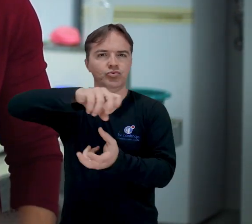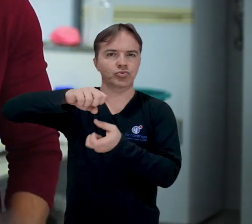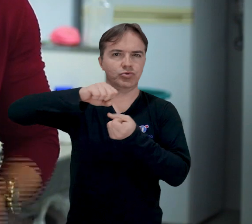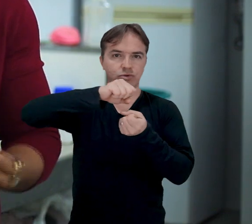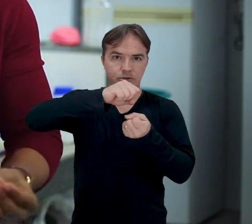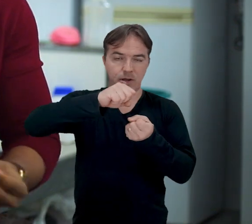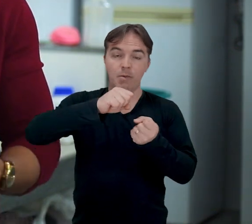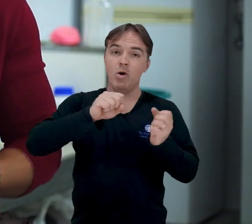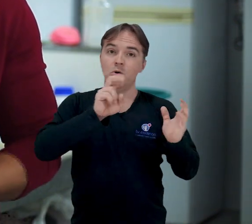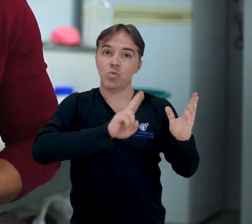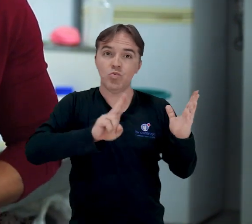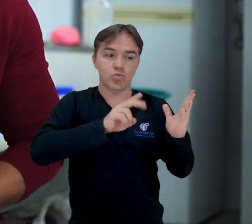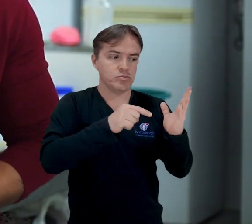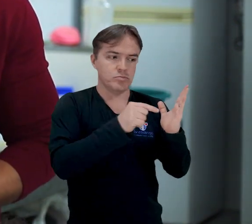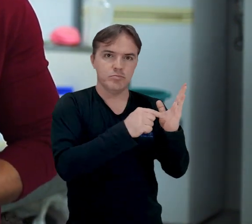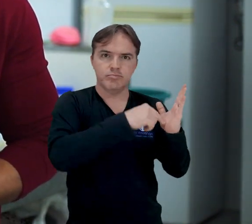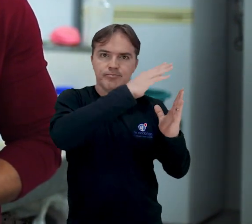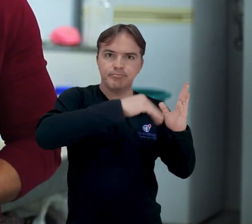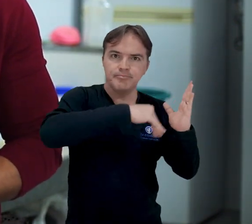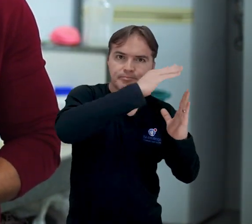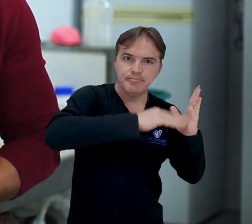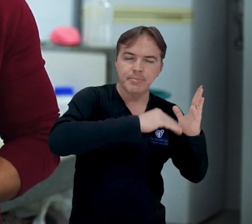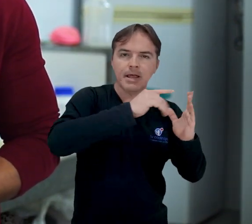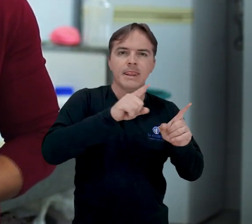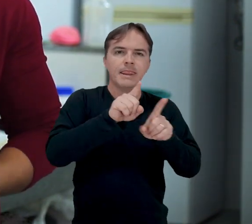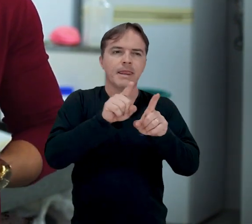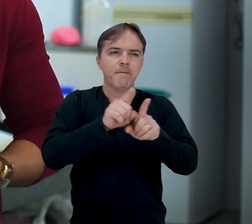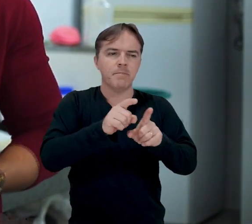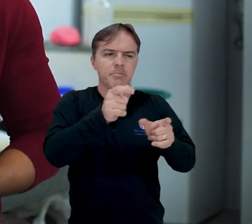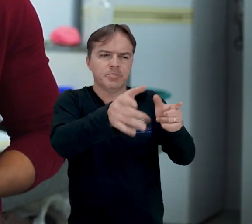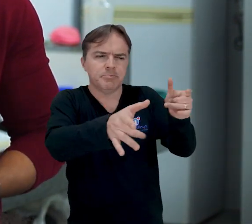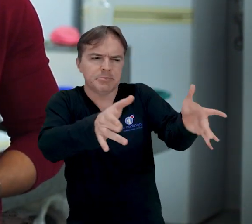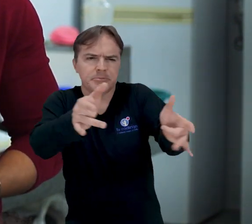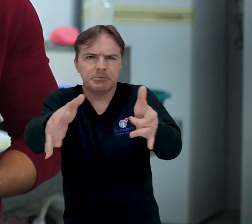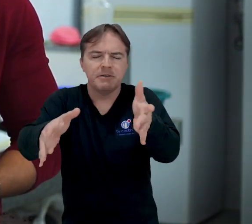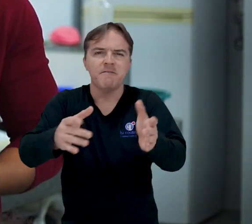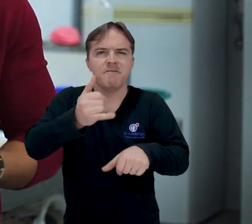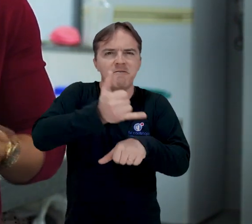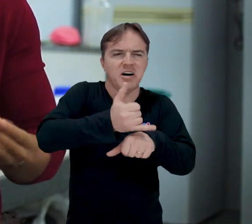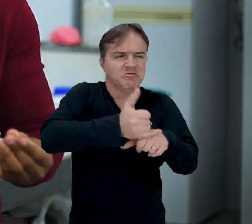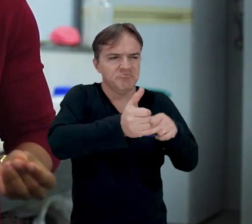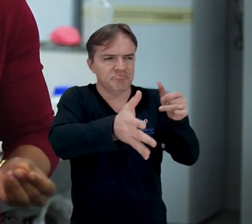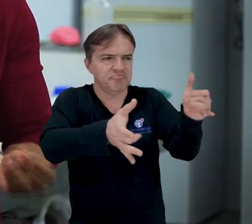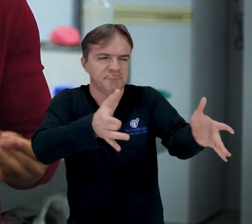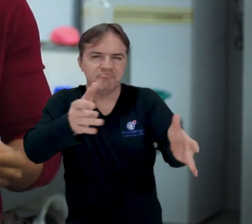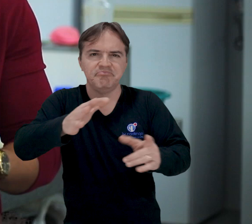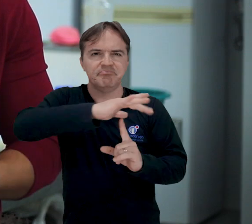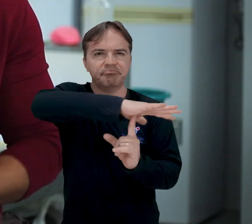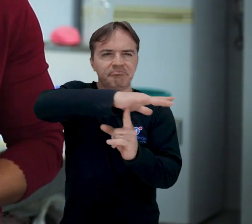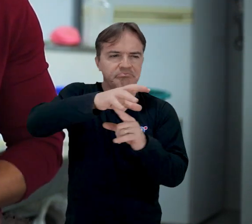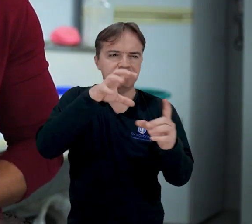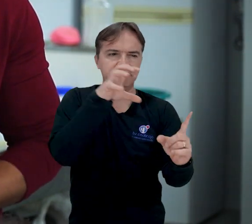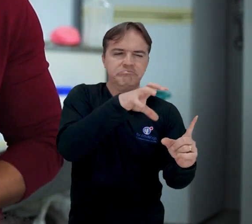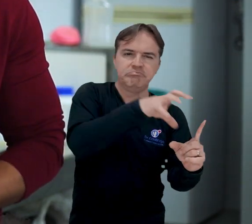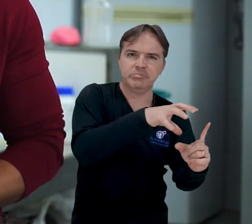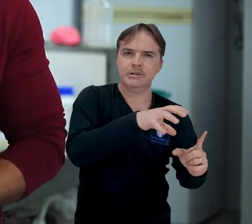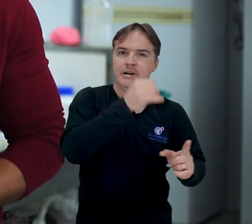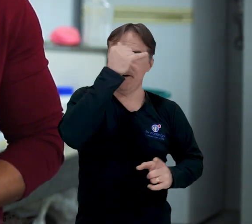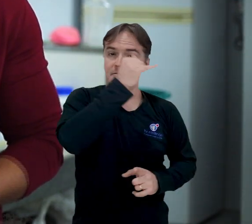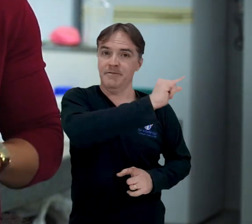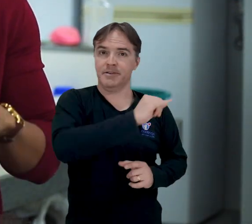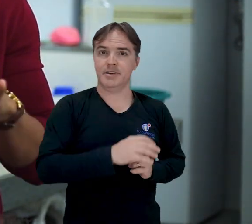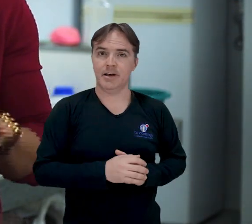das peças e reduzir os impactos ambientais. O revestimento demonstrou que a inovação aplicada nos